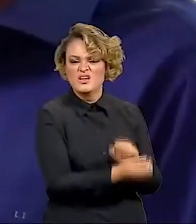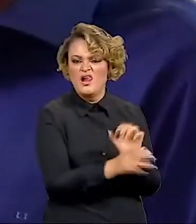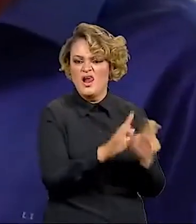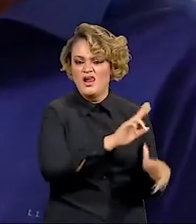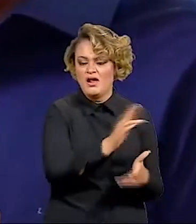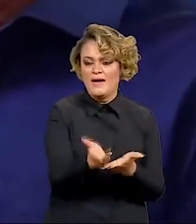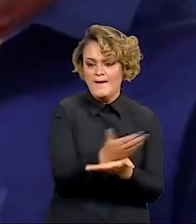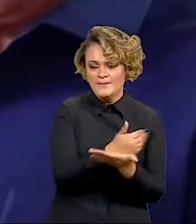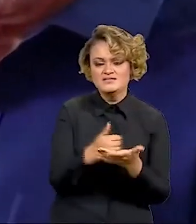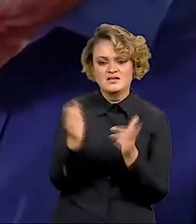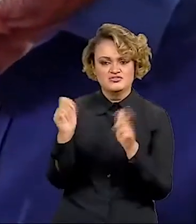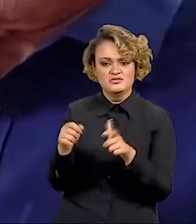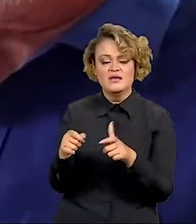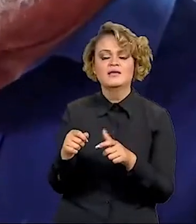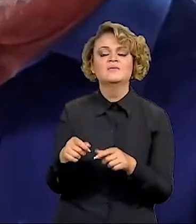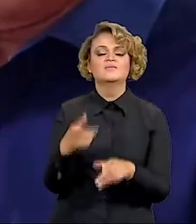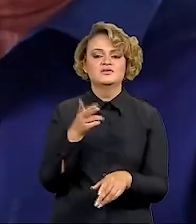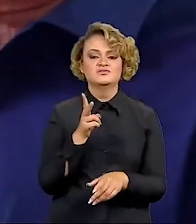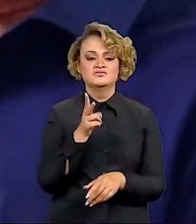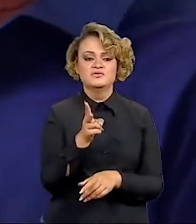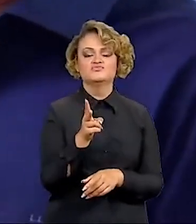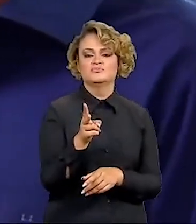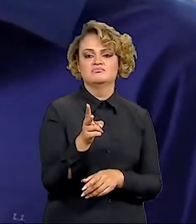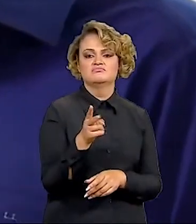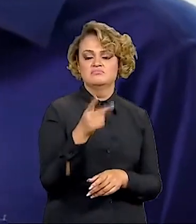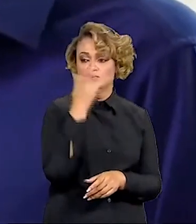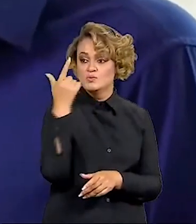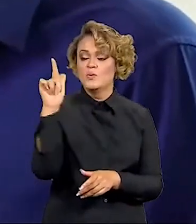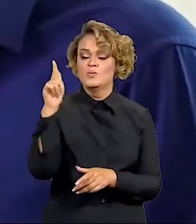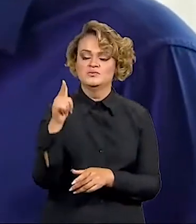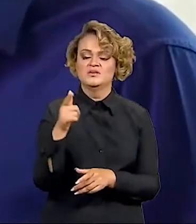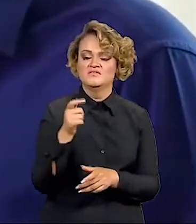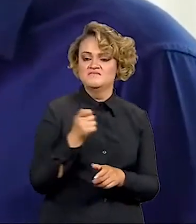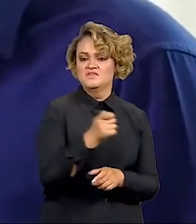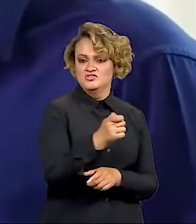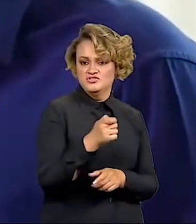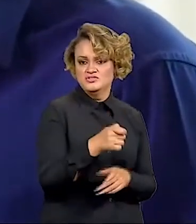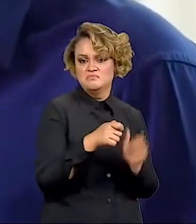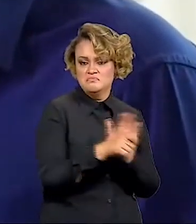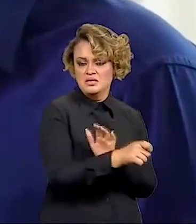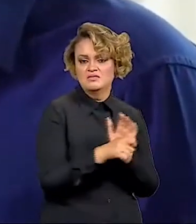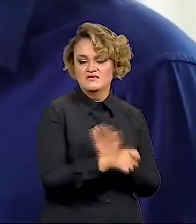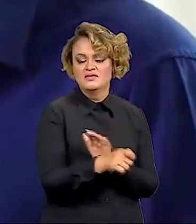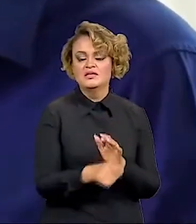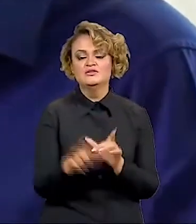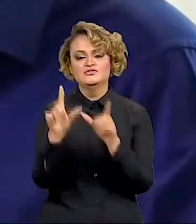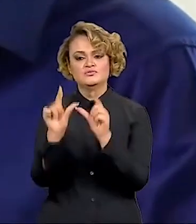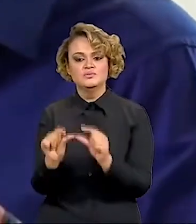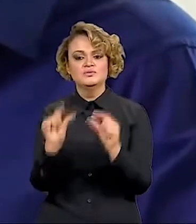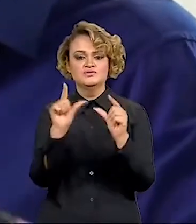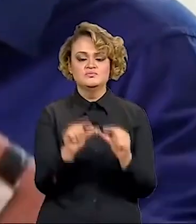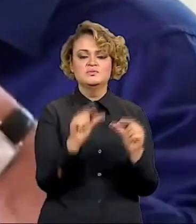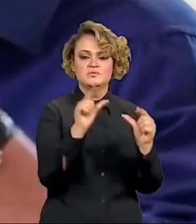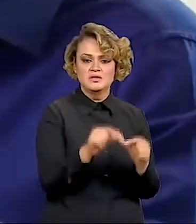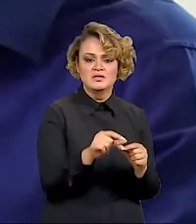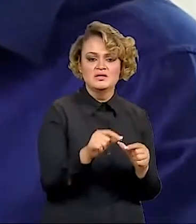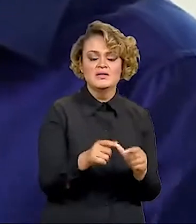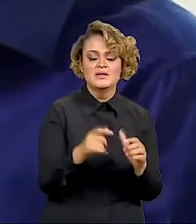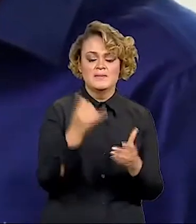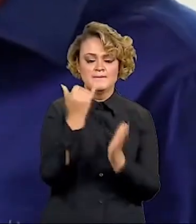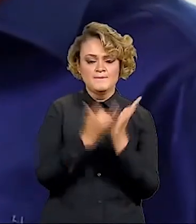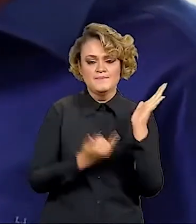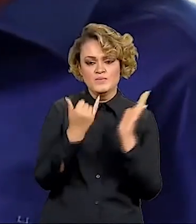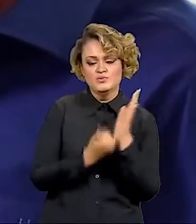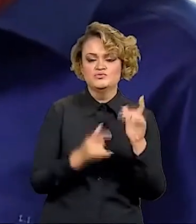mais gente vai contribuir e também de capacidade de redução da quantidade de imposto a gente não quer punir